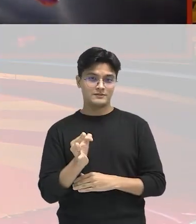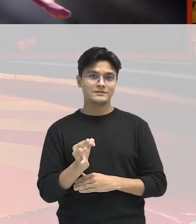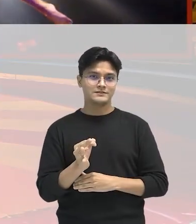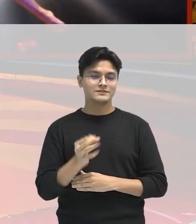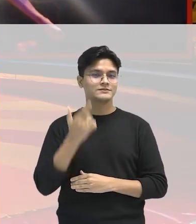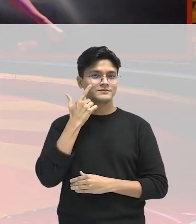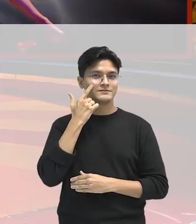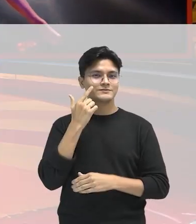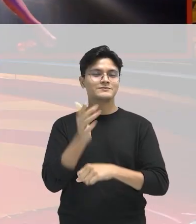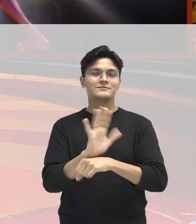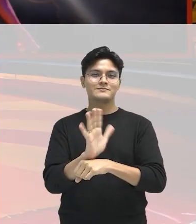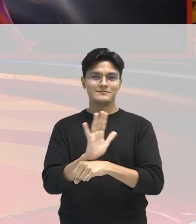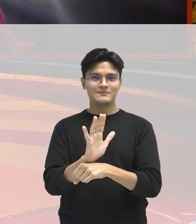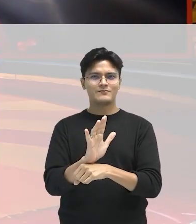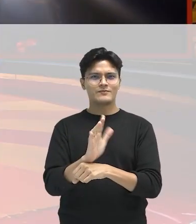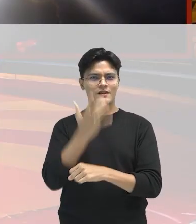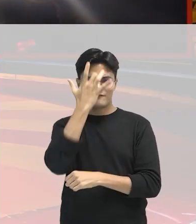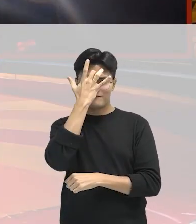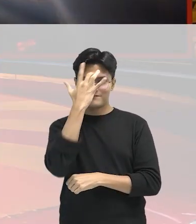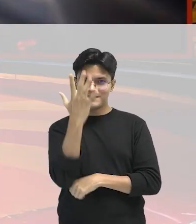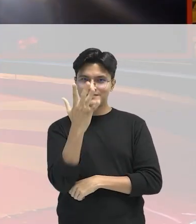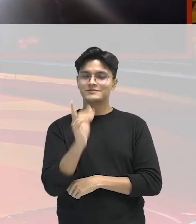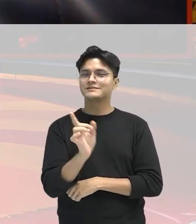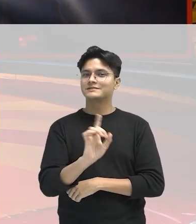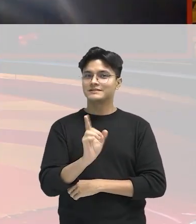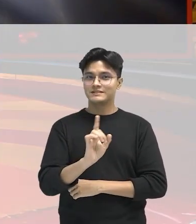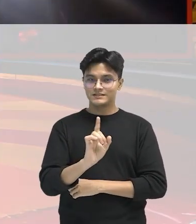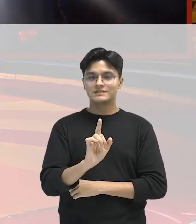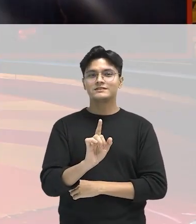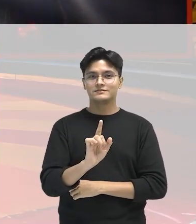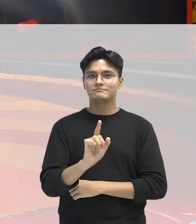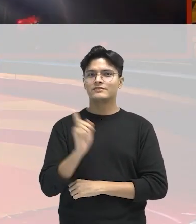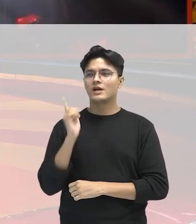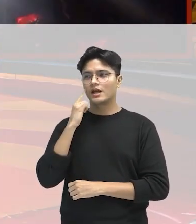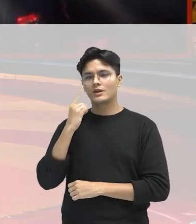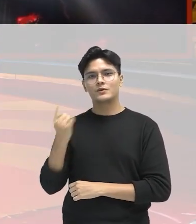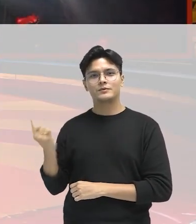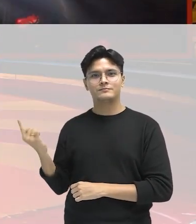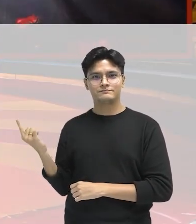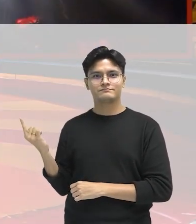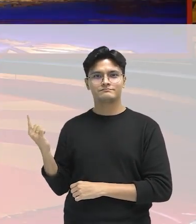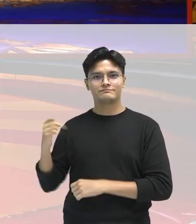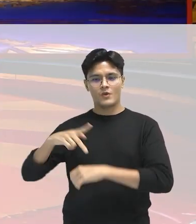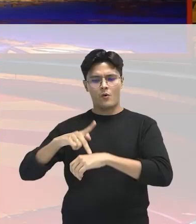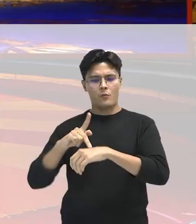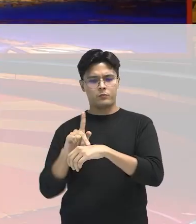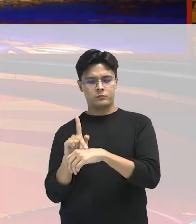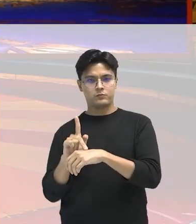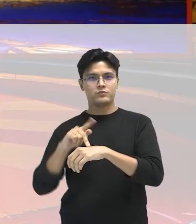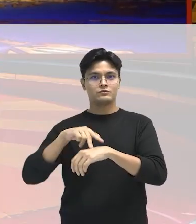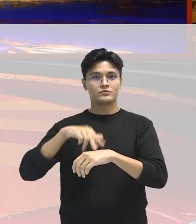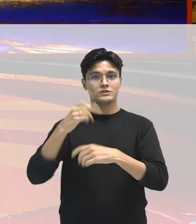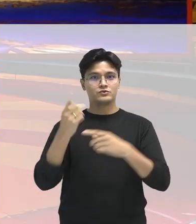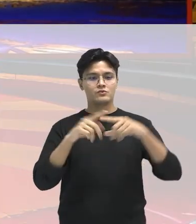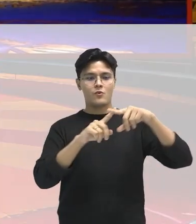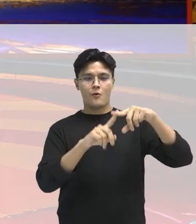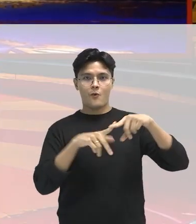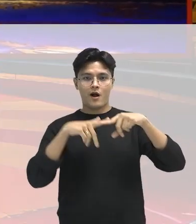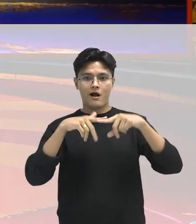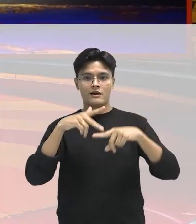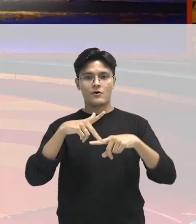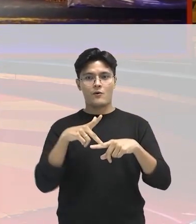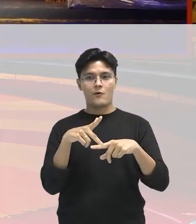mais esse vídeo. E não é fácil não, porque ela está fazendo o contorcionismo aonde? Em suspensão, no ar.